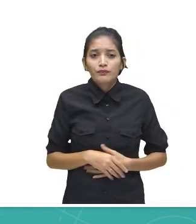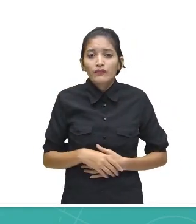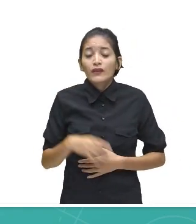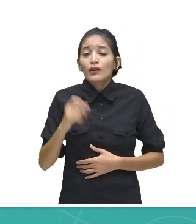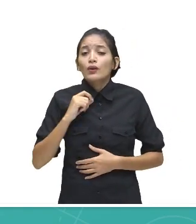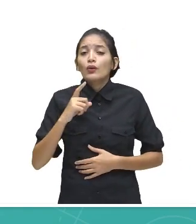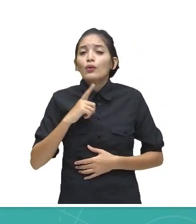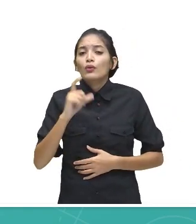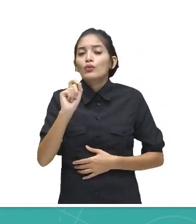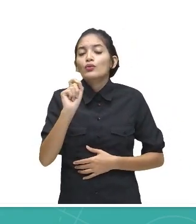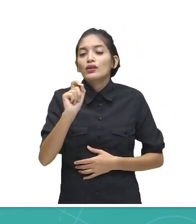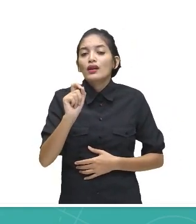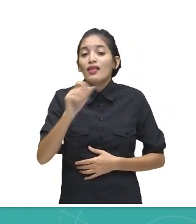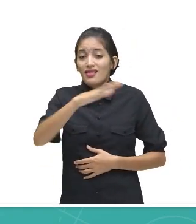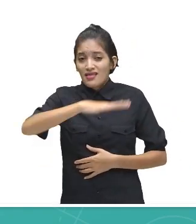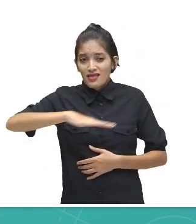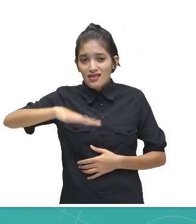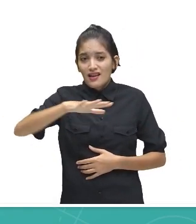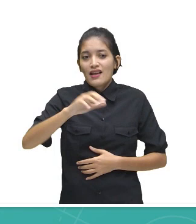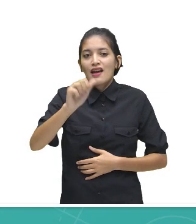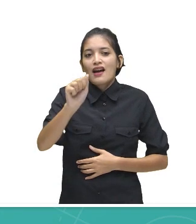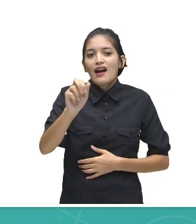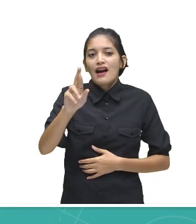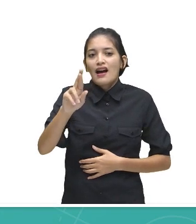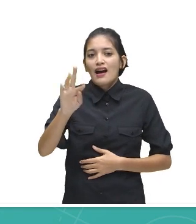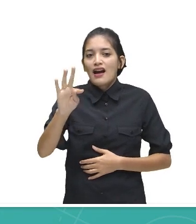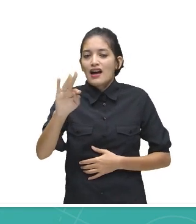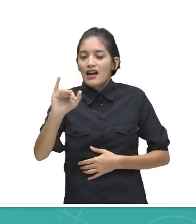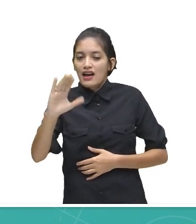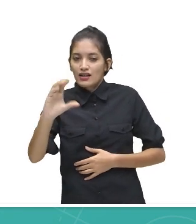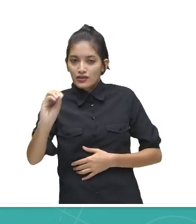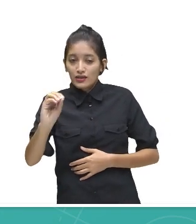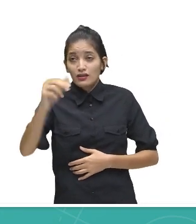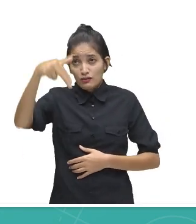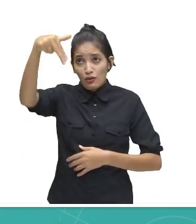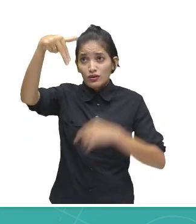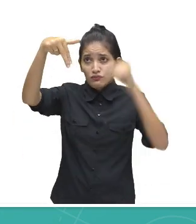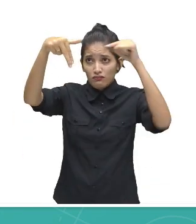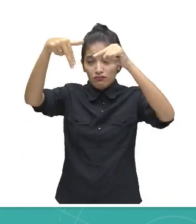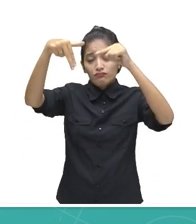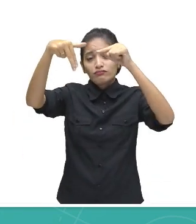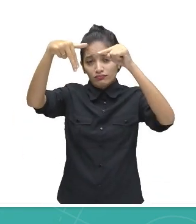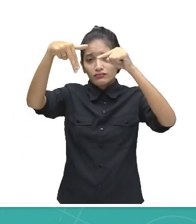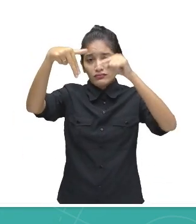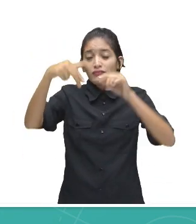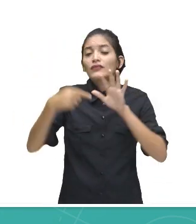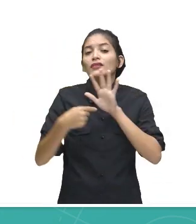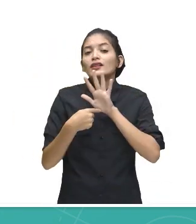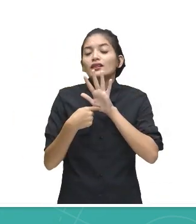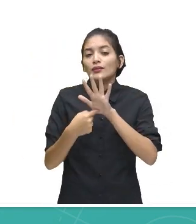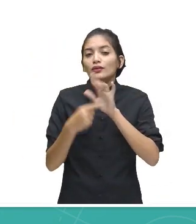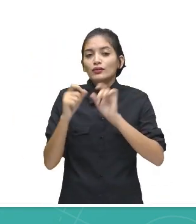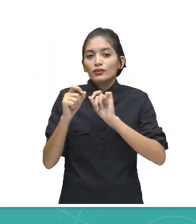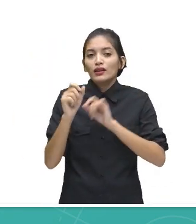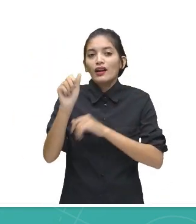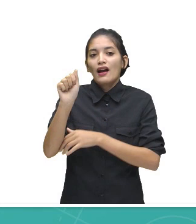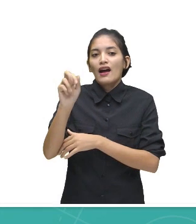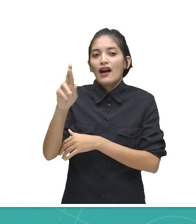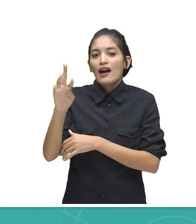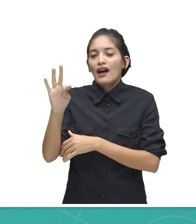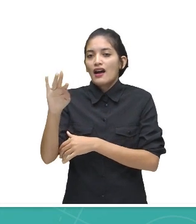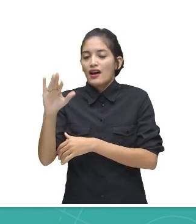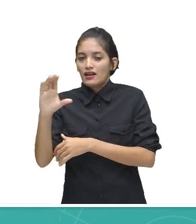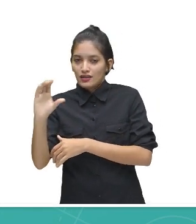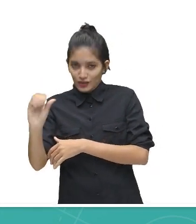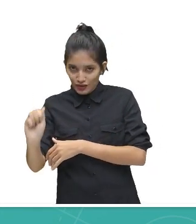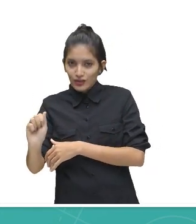é definida como a região ártica do planeta. A parte norte, né? A parte onde fica a região do Ártico, aquela parte